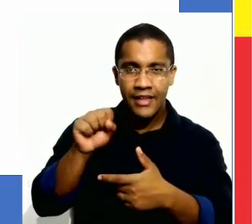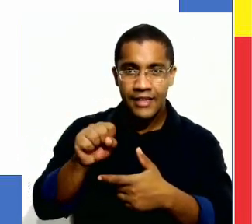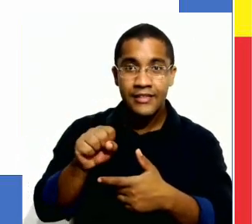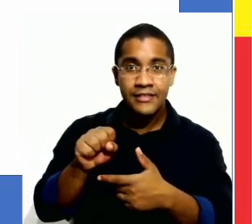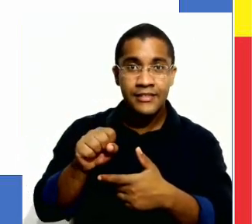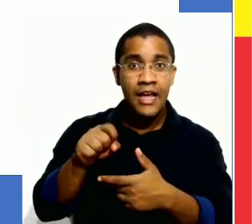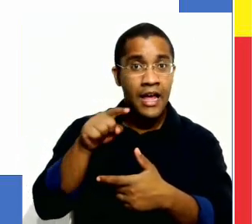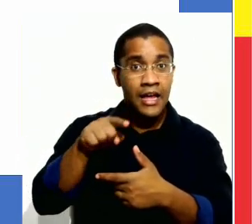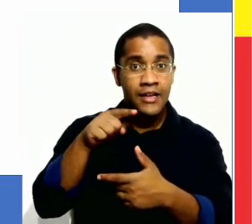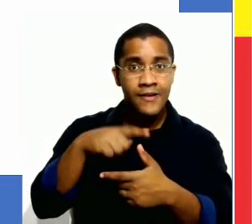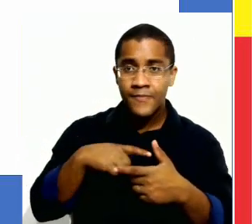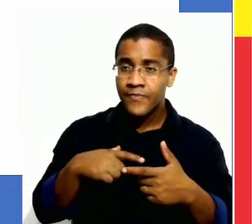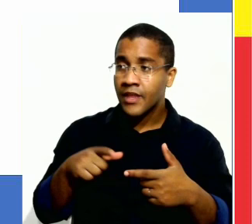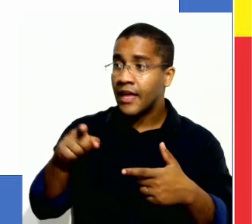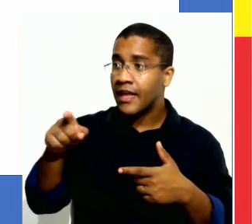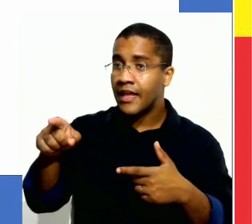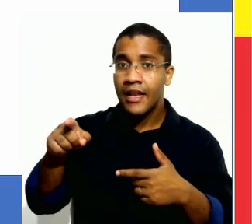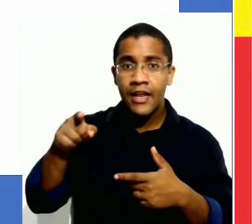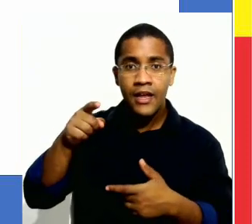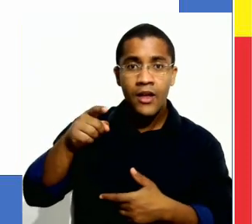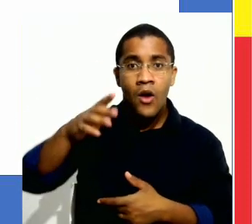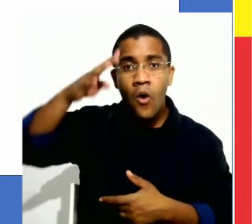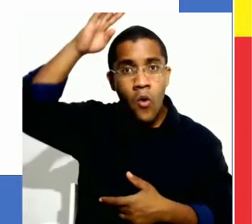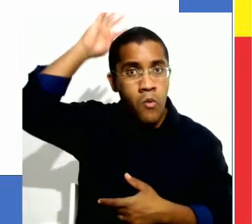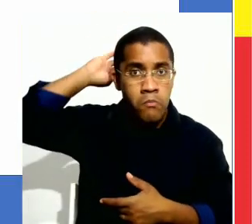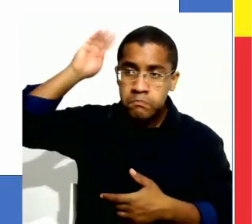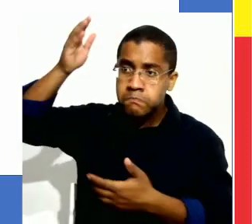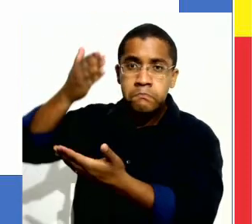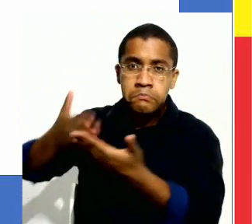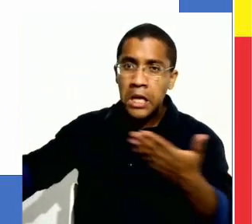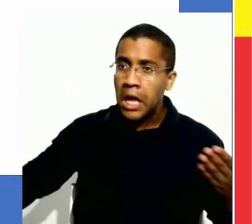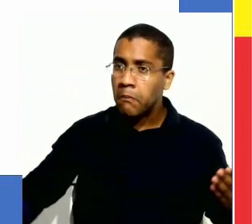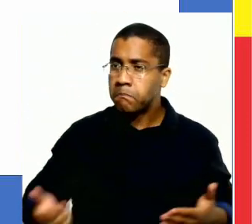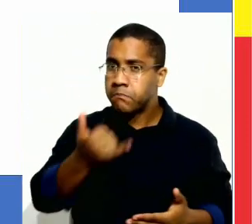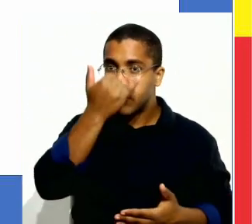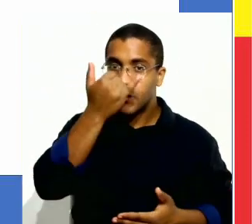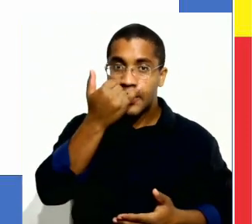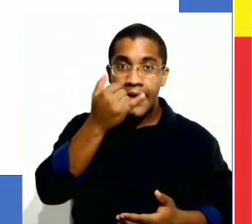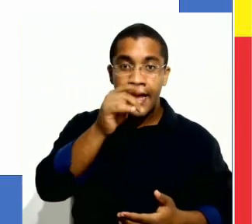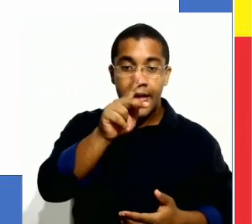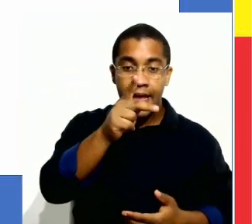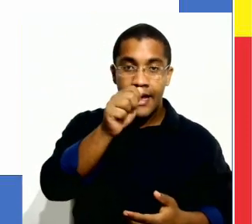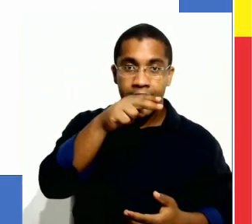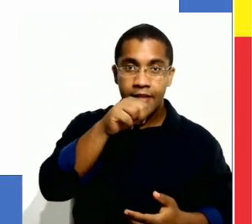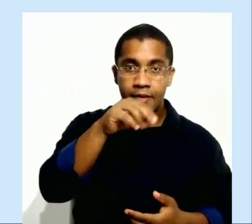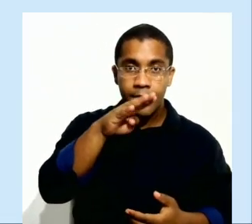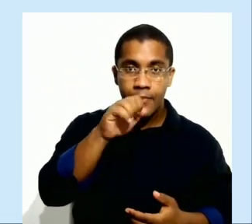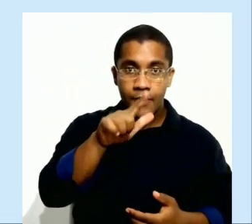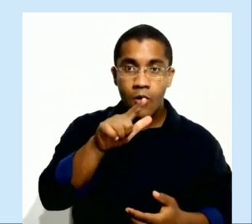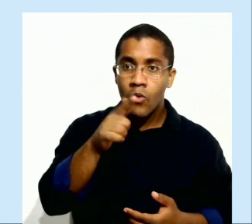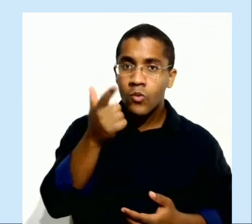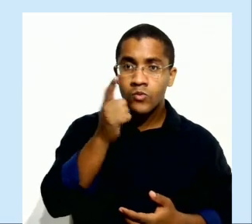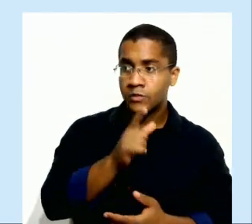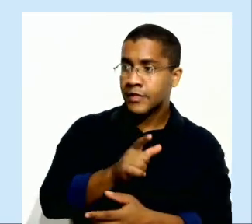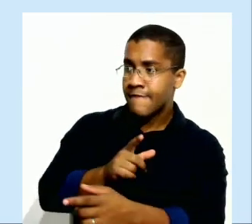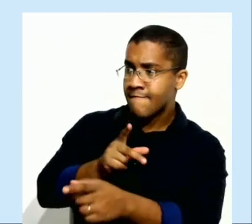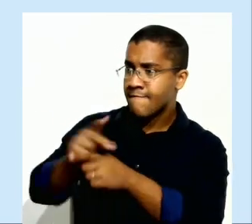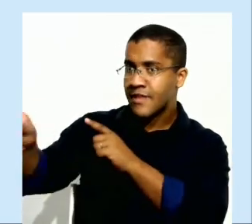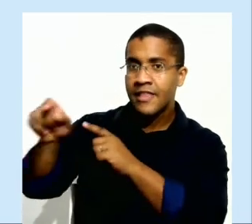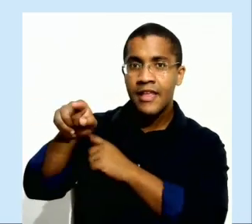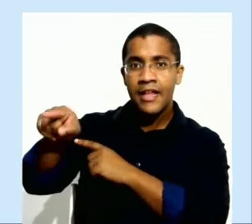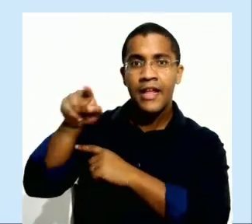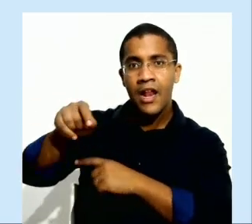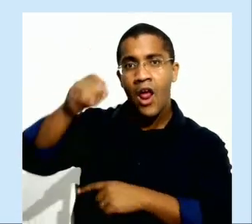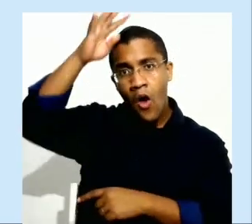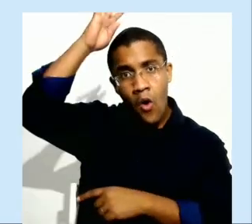conduziu a maior derrota já sofrida pelo exército romano. Aníbal consegue